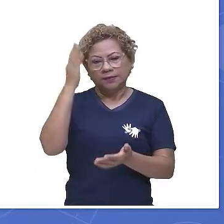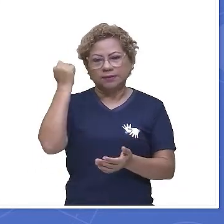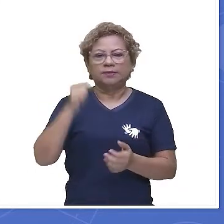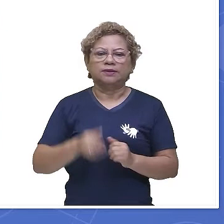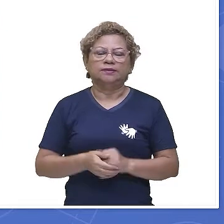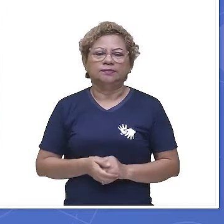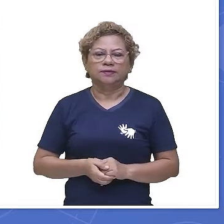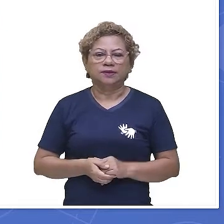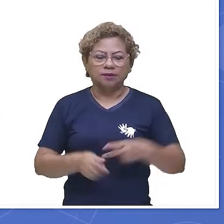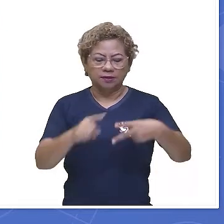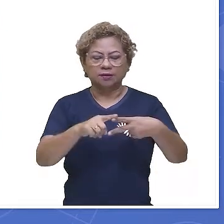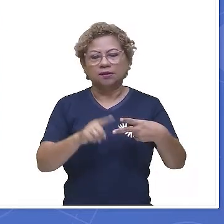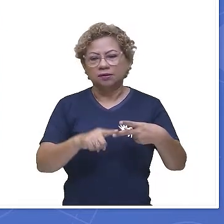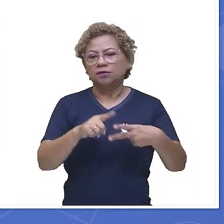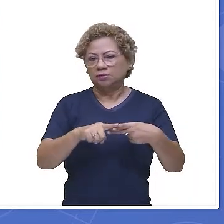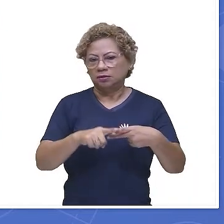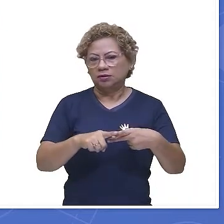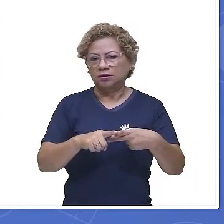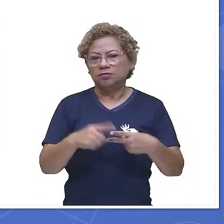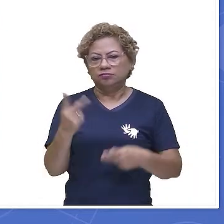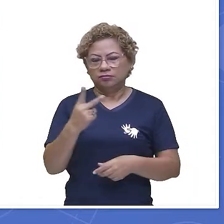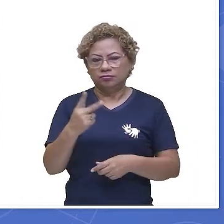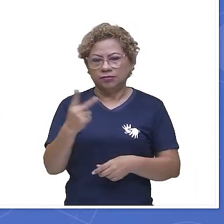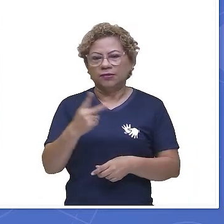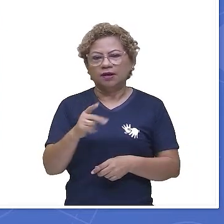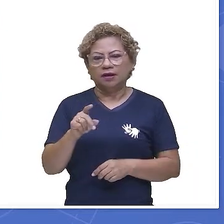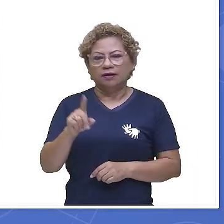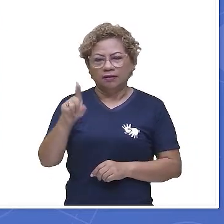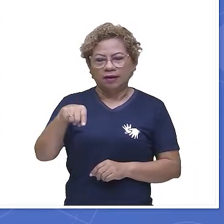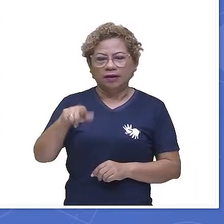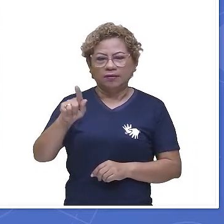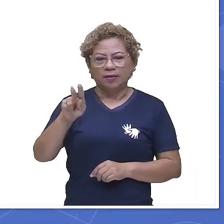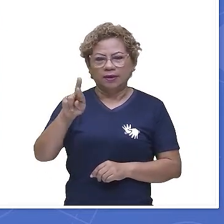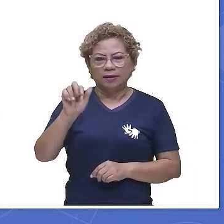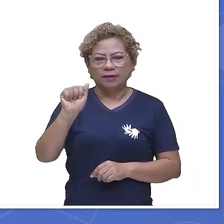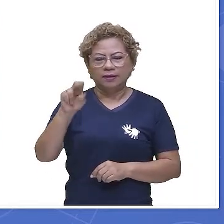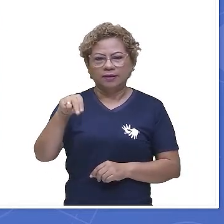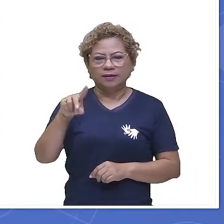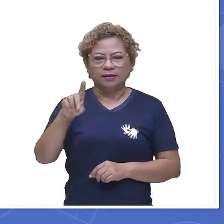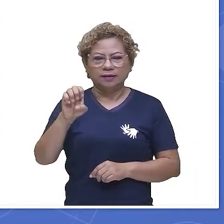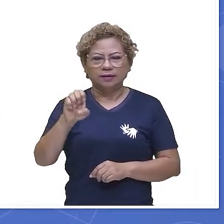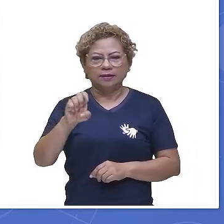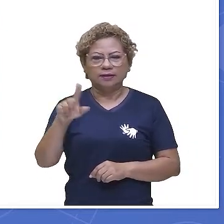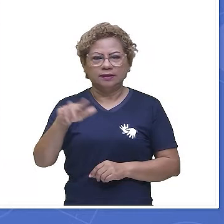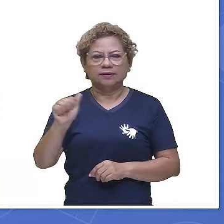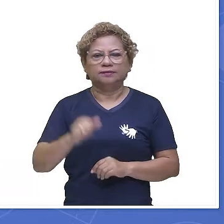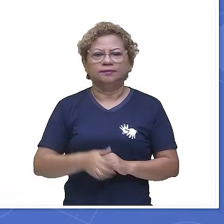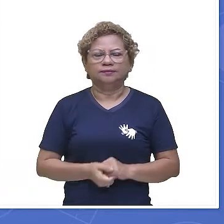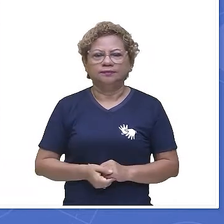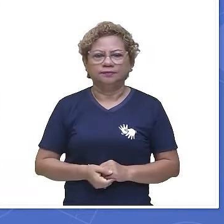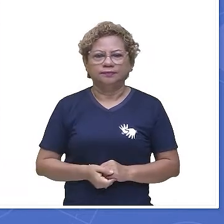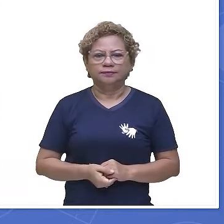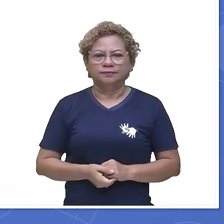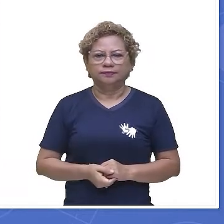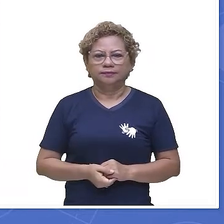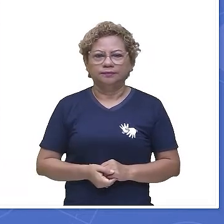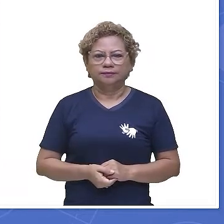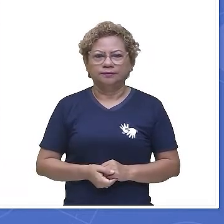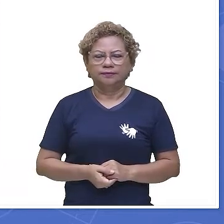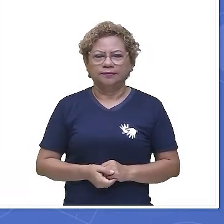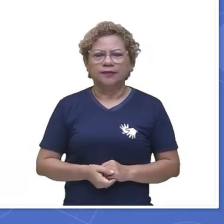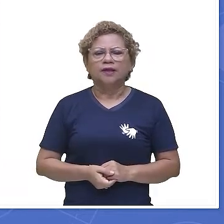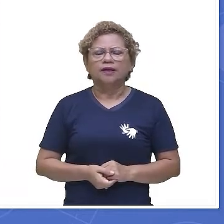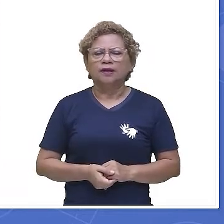Então, a massa também é uma grandeza. Ok? Então, pessoal, também ela fez uma